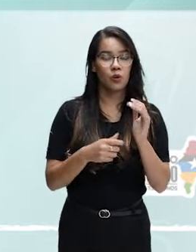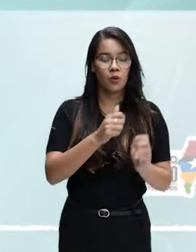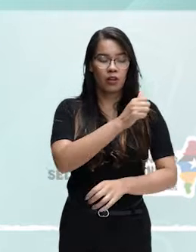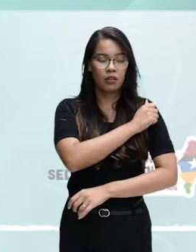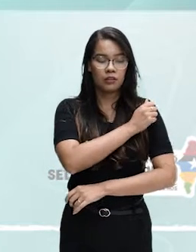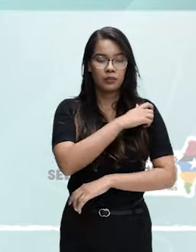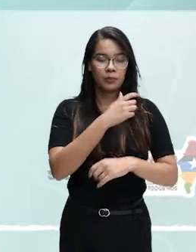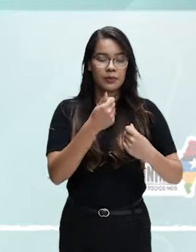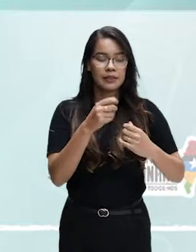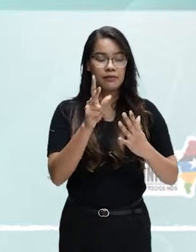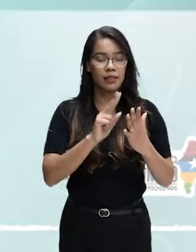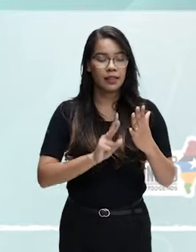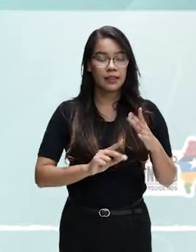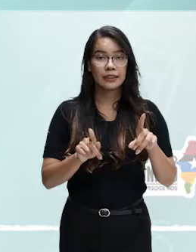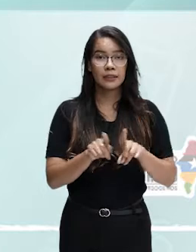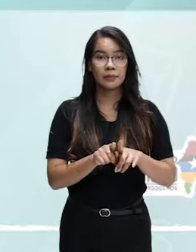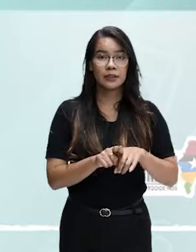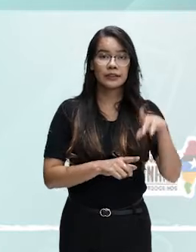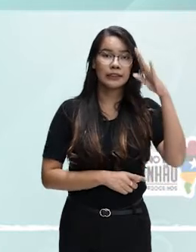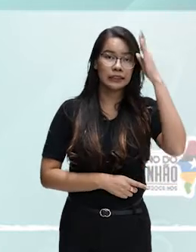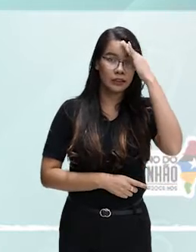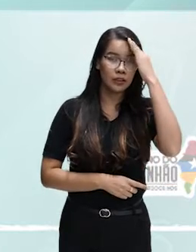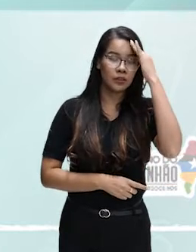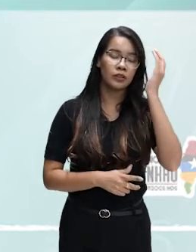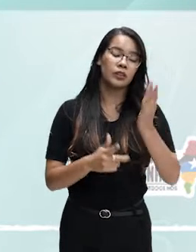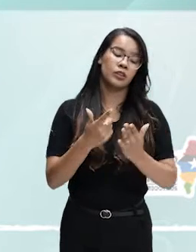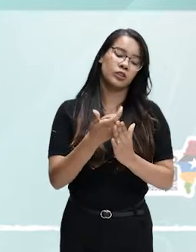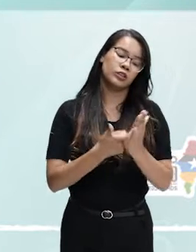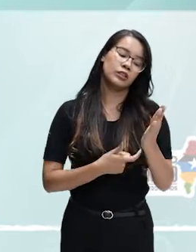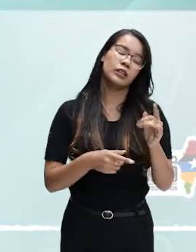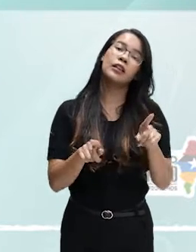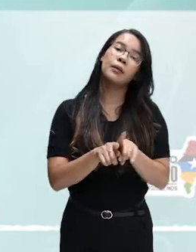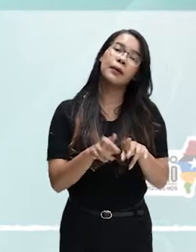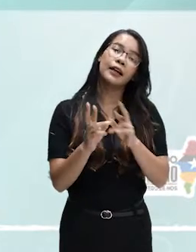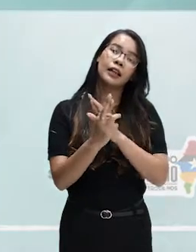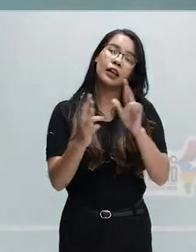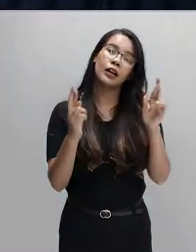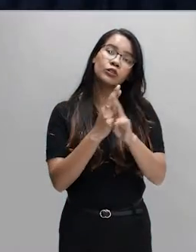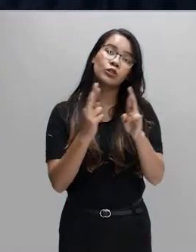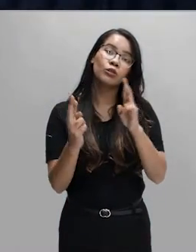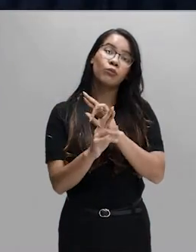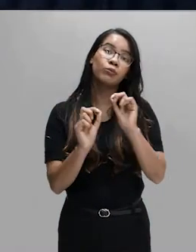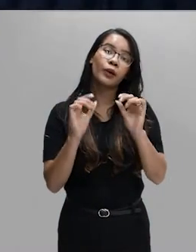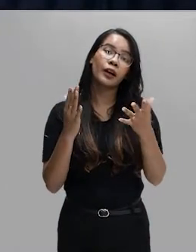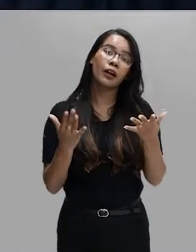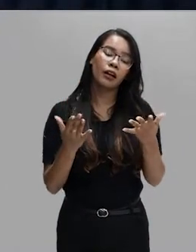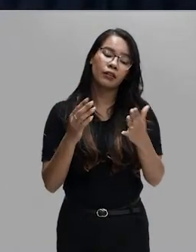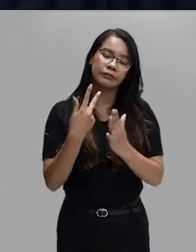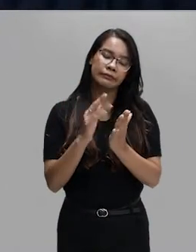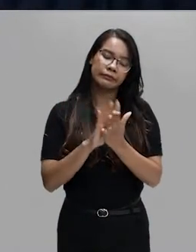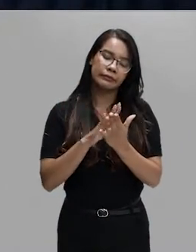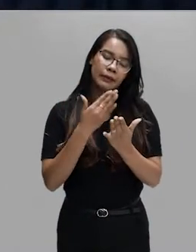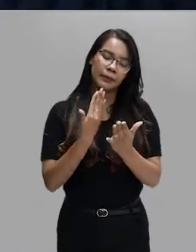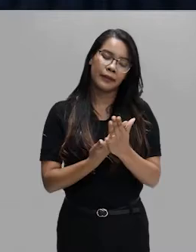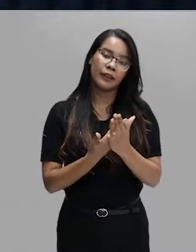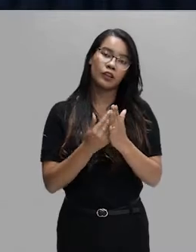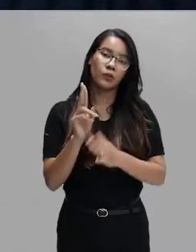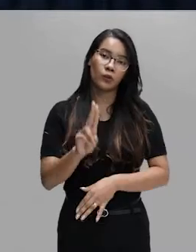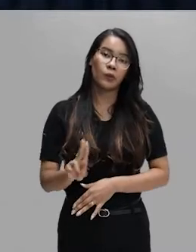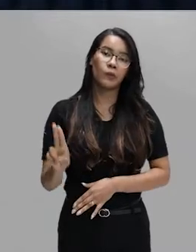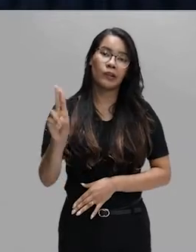tem que ler e tem que entender o texto. Ele envolve também o quê? Interpretação do instrumento